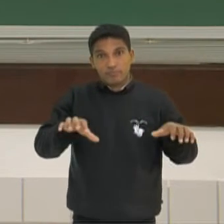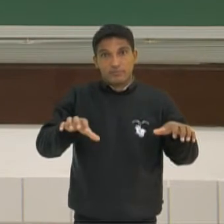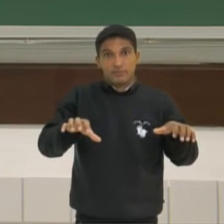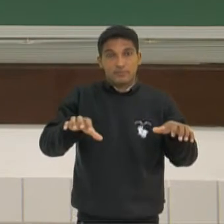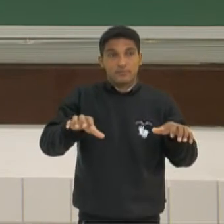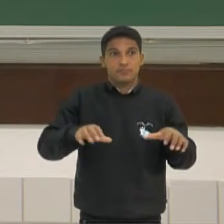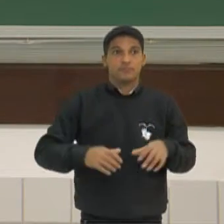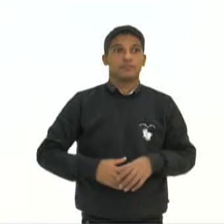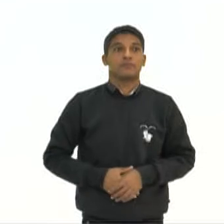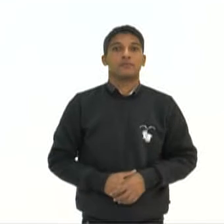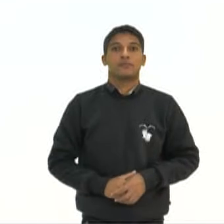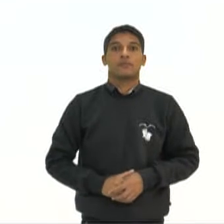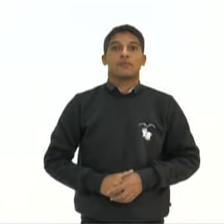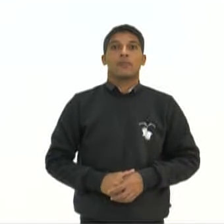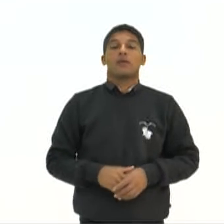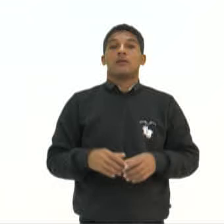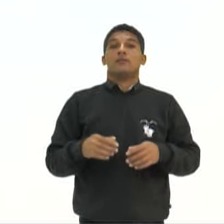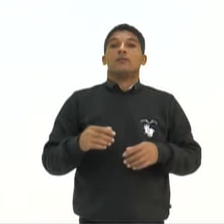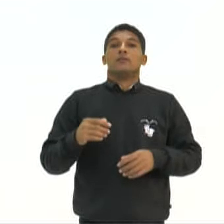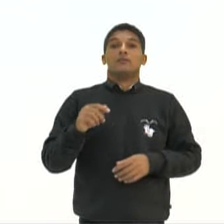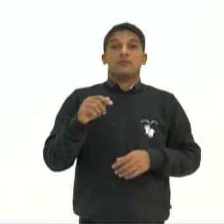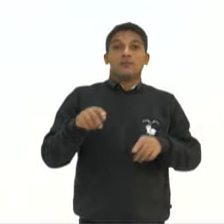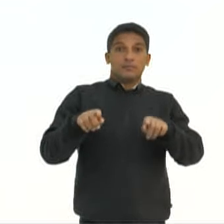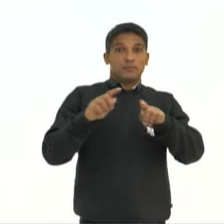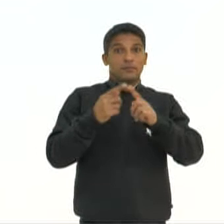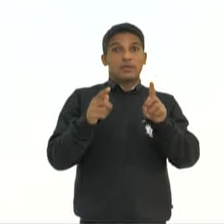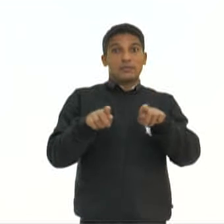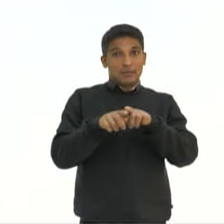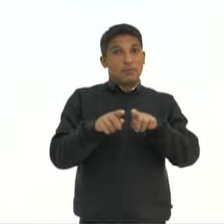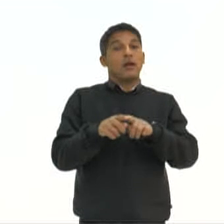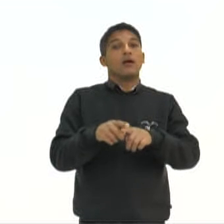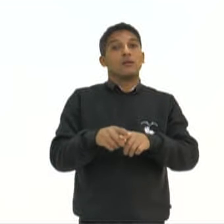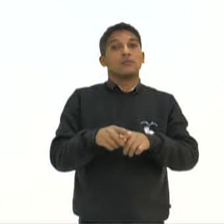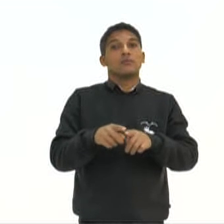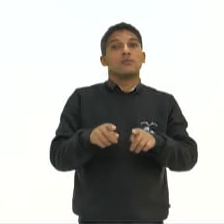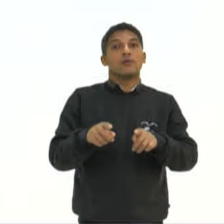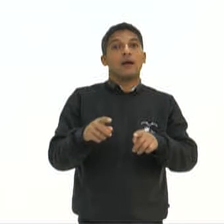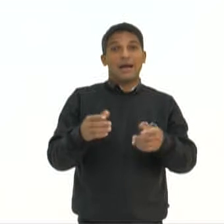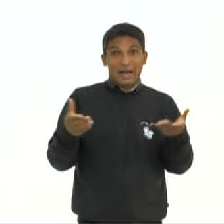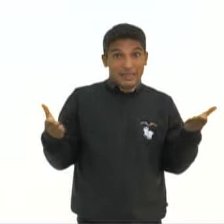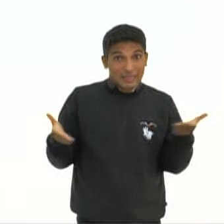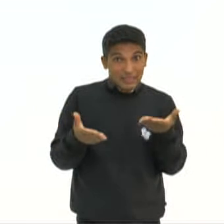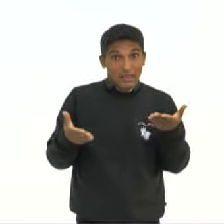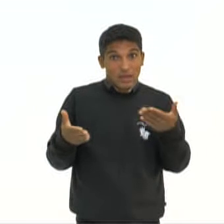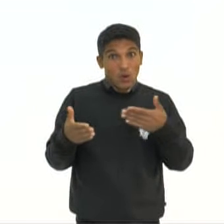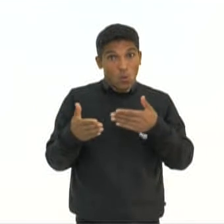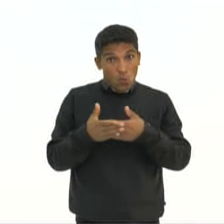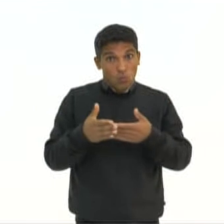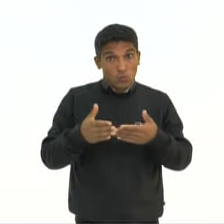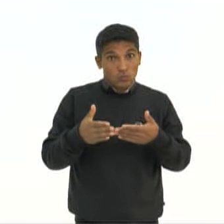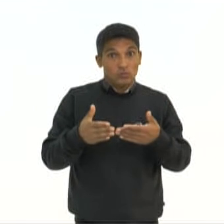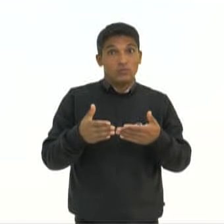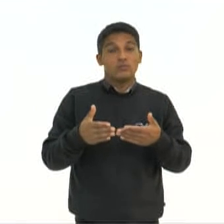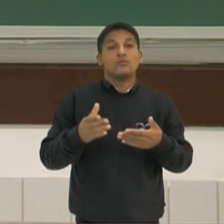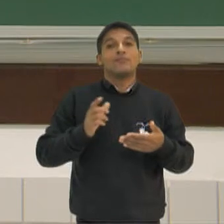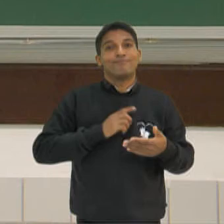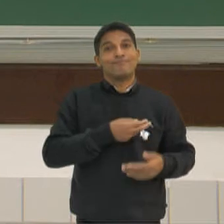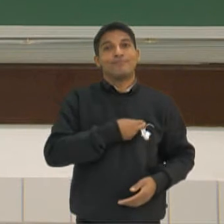e religiosa dos muçulmanos permanecendo até os nossos dias atuais.